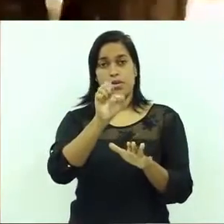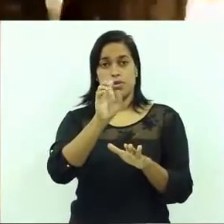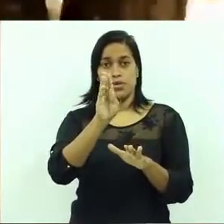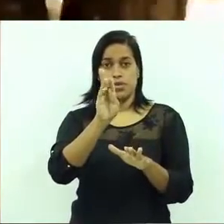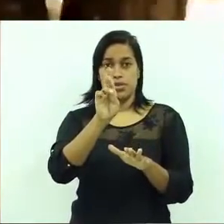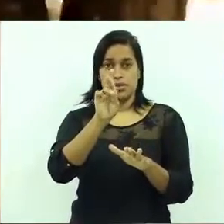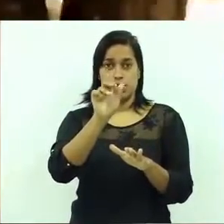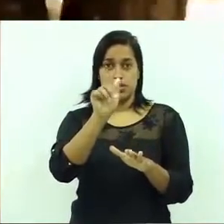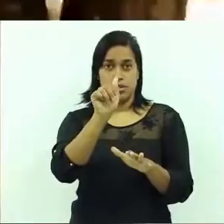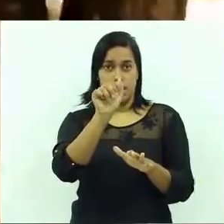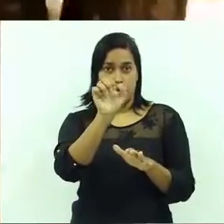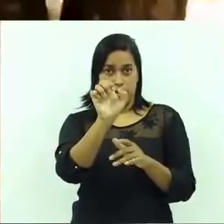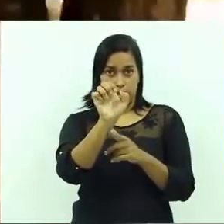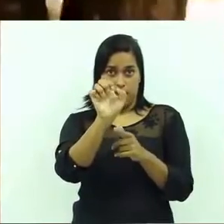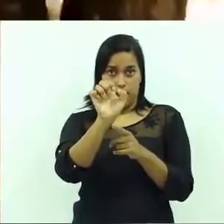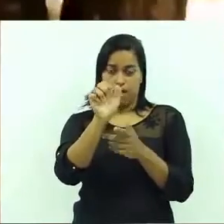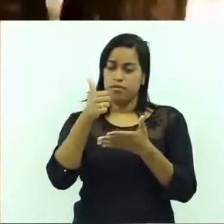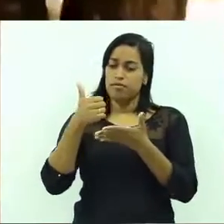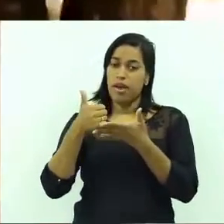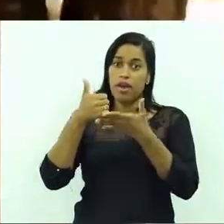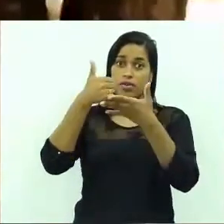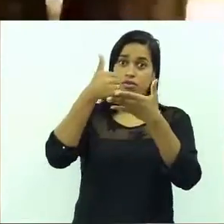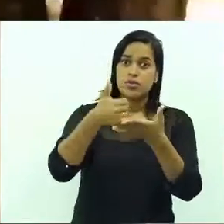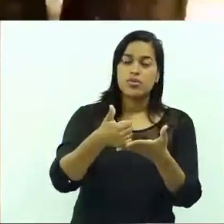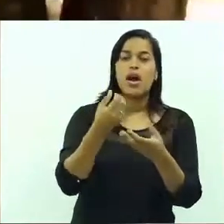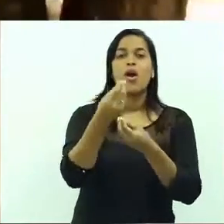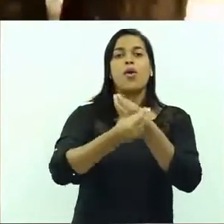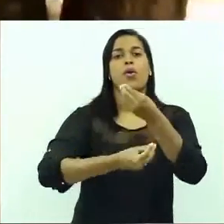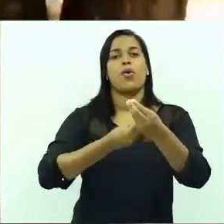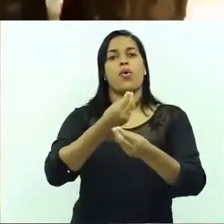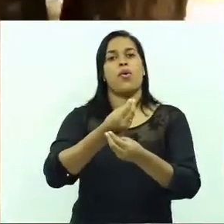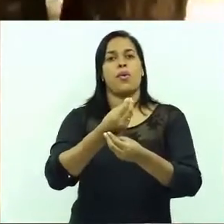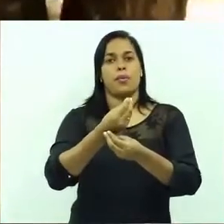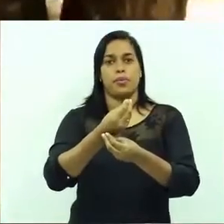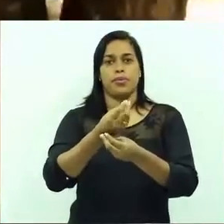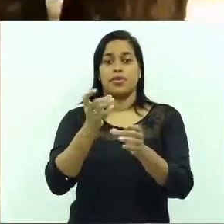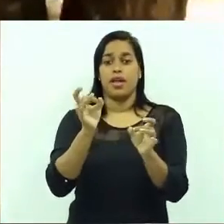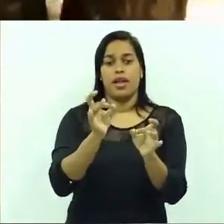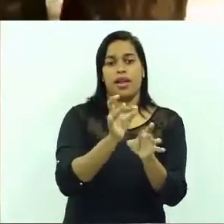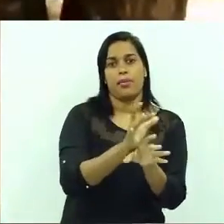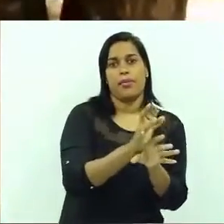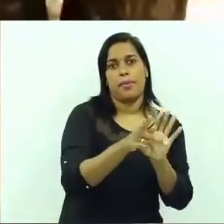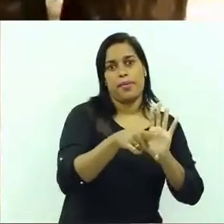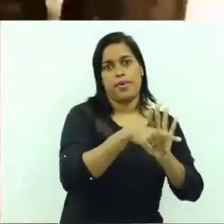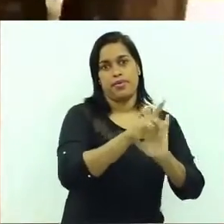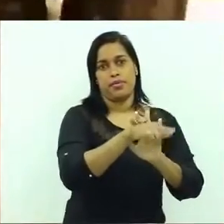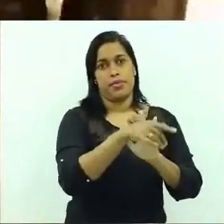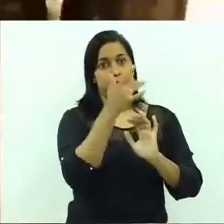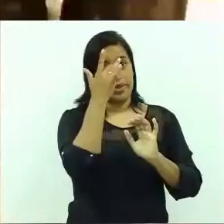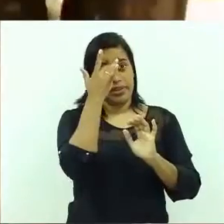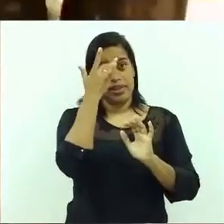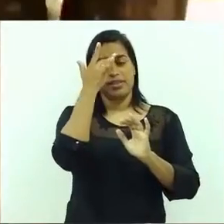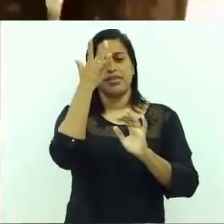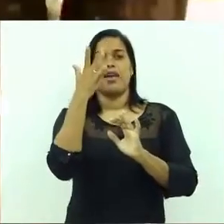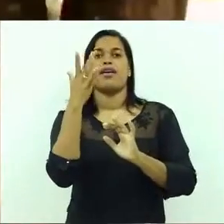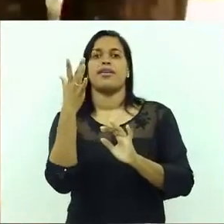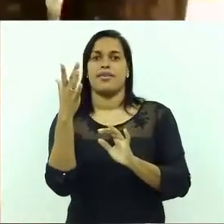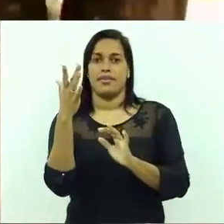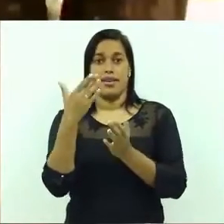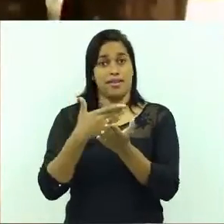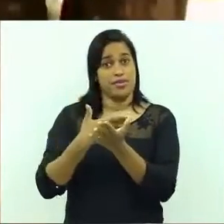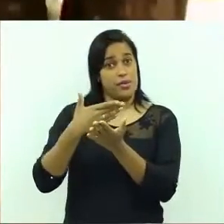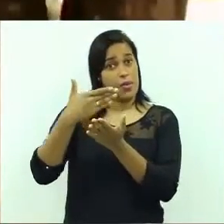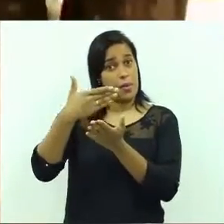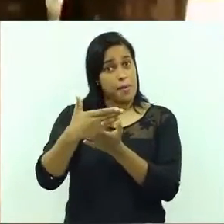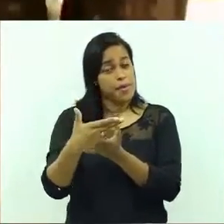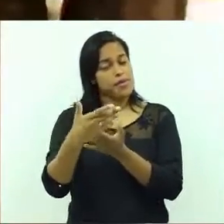O Sebrae vai te ajudar no acabamento, digamos assim, da tua ideia, no acabamento